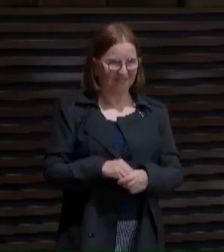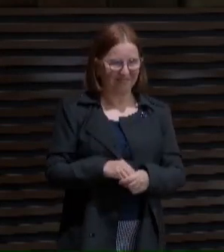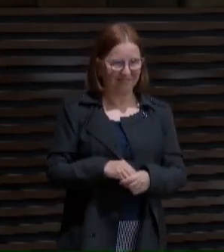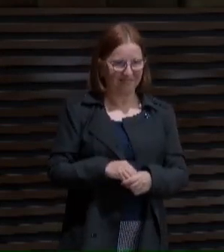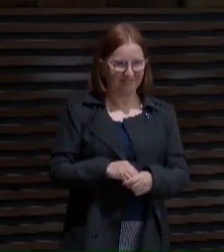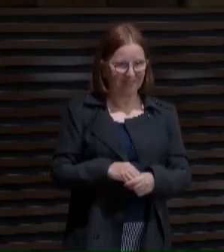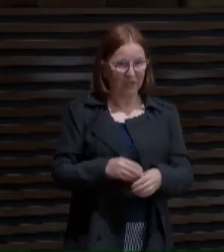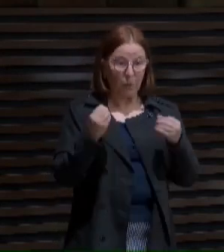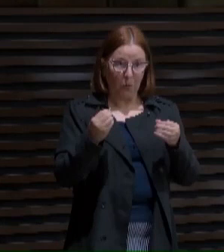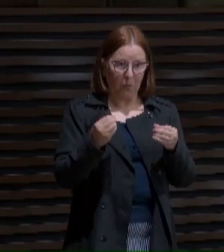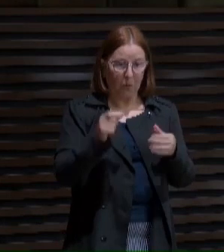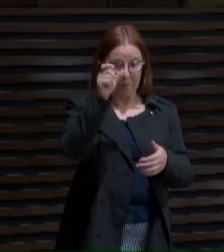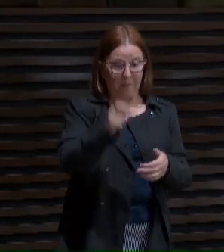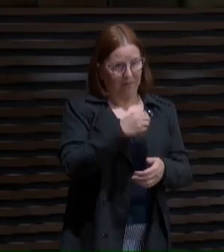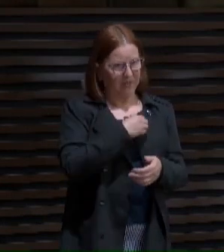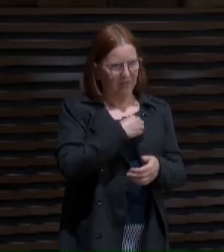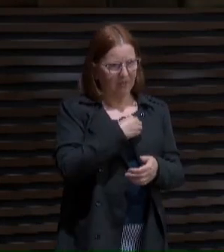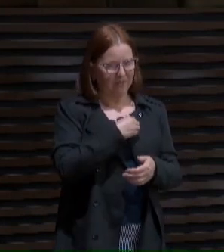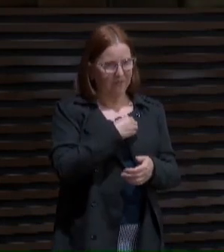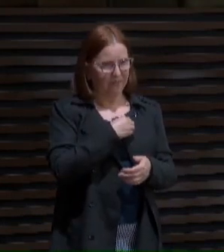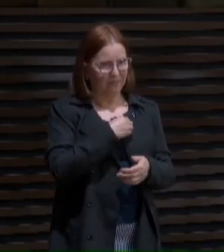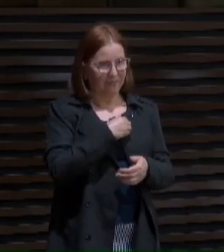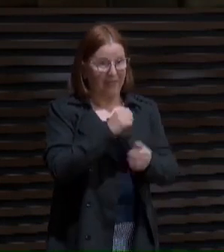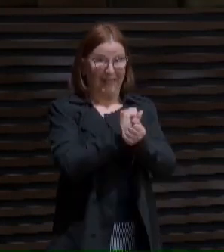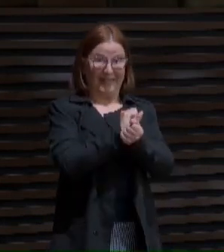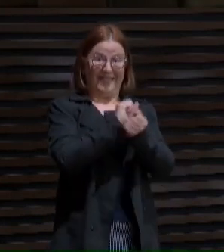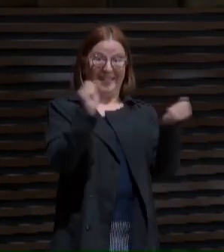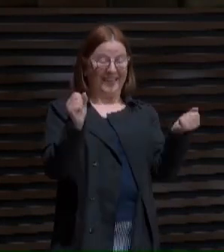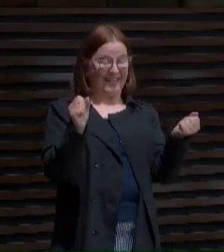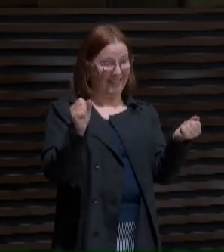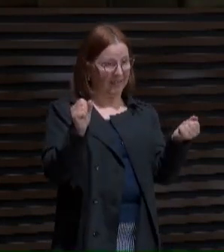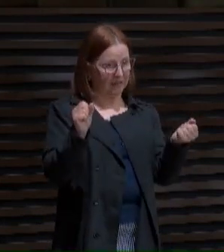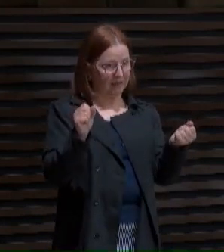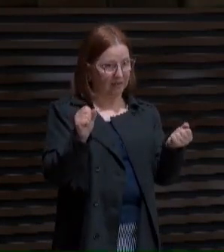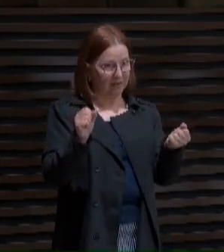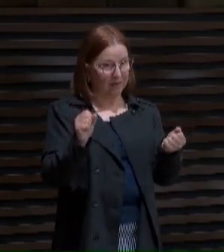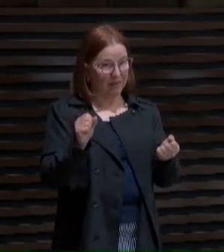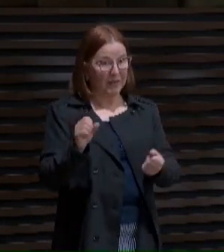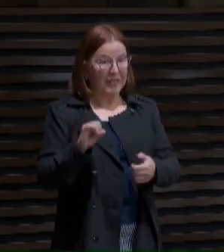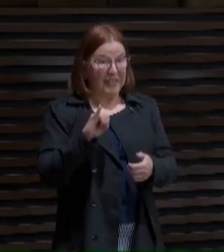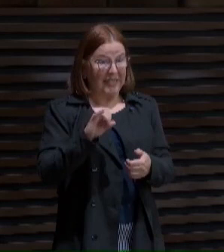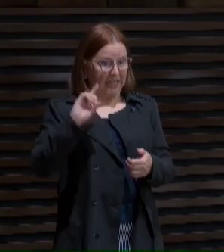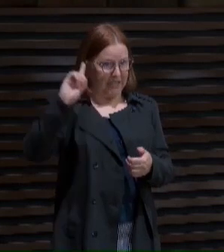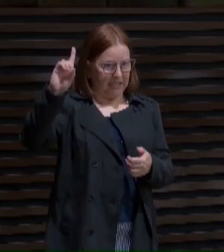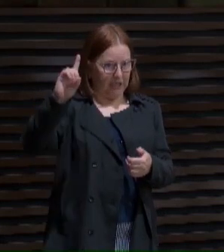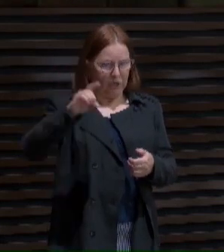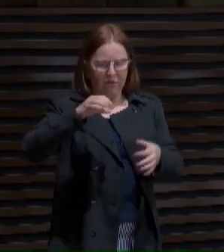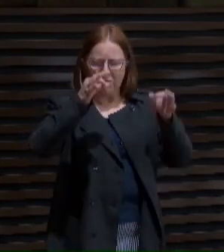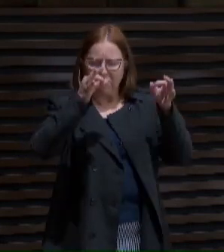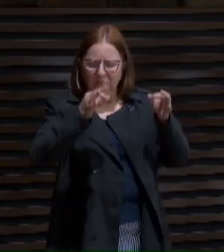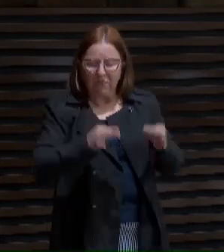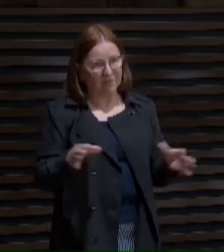Como pode um pecador ser absolvido por Deus, sendo Deus uma pessoa absolutamente justa?